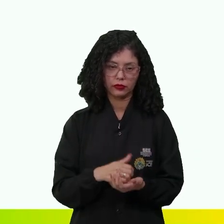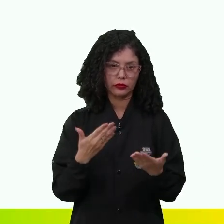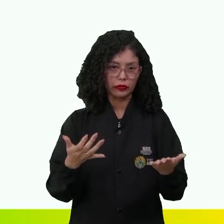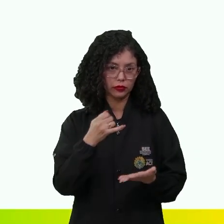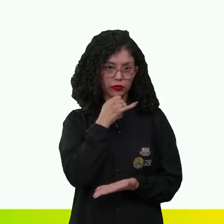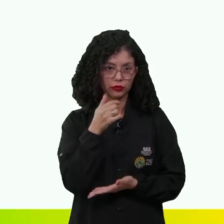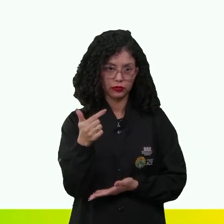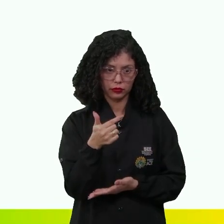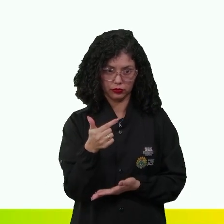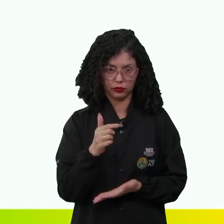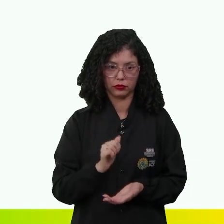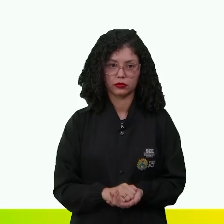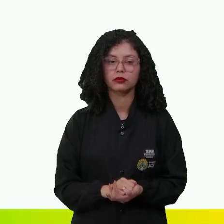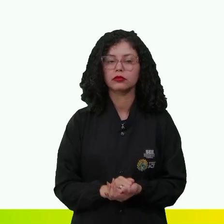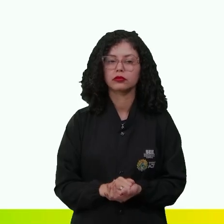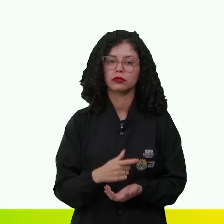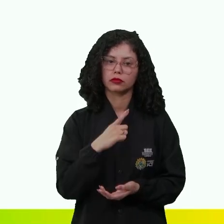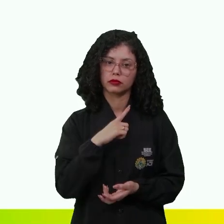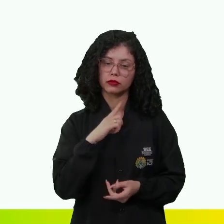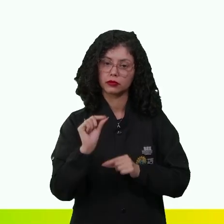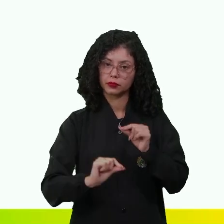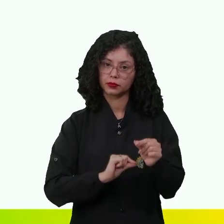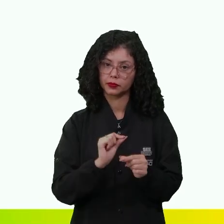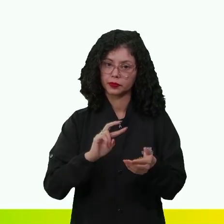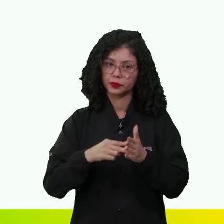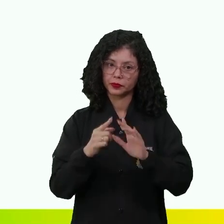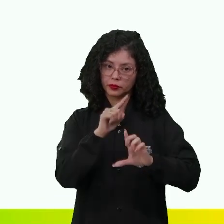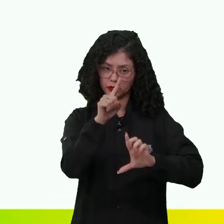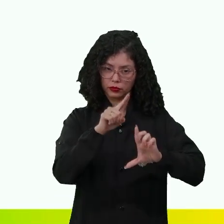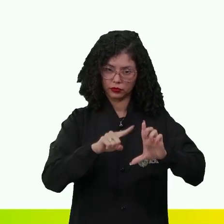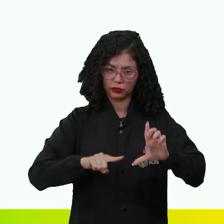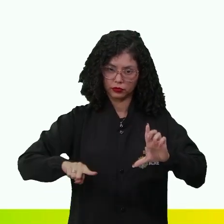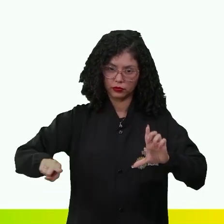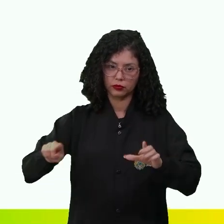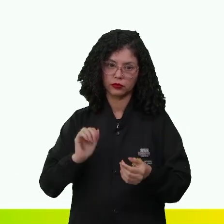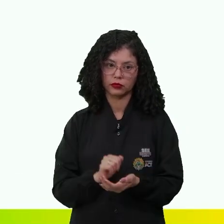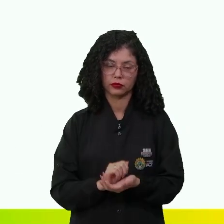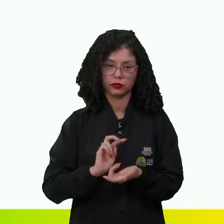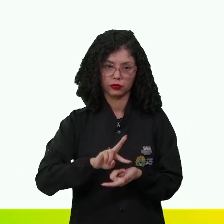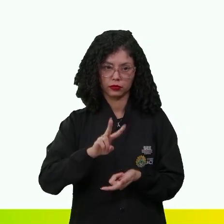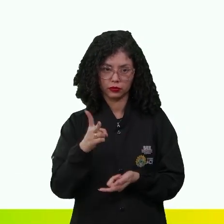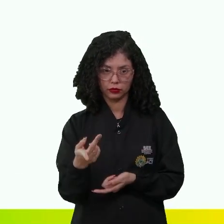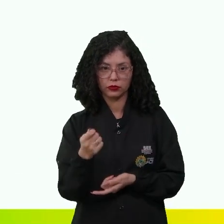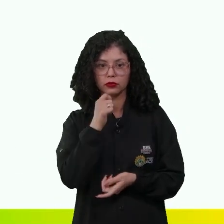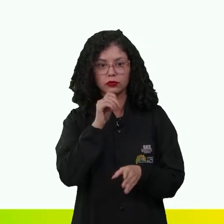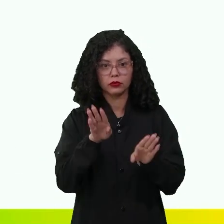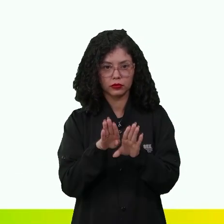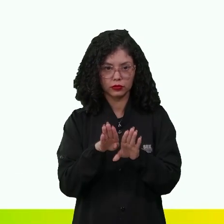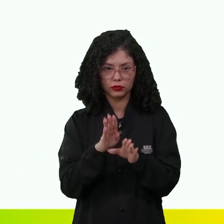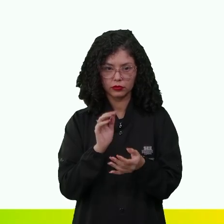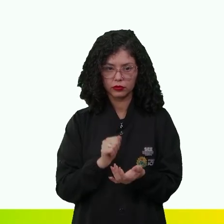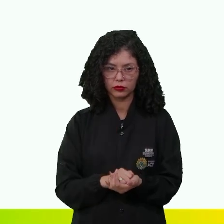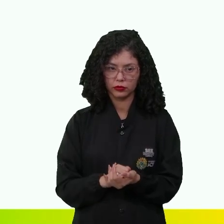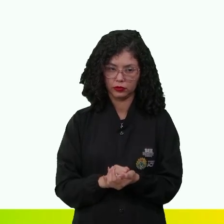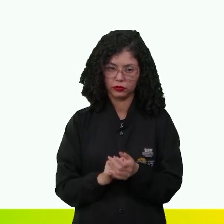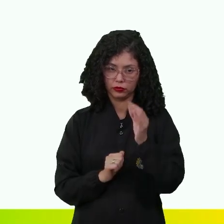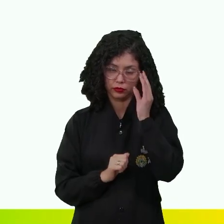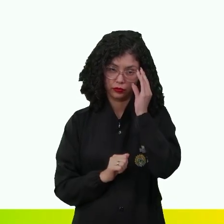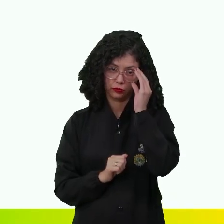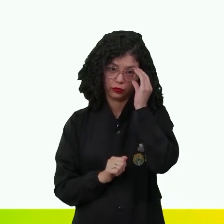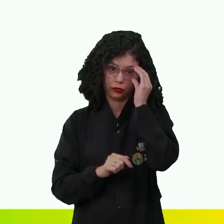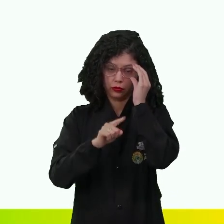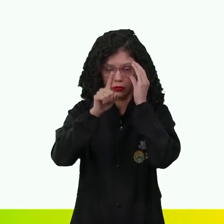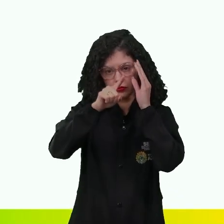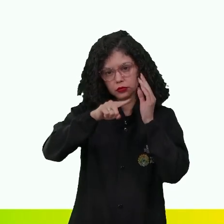ao exemplo 2, a gente vai ter esse seguinte gráfico. Em grandezas inversamente proporcionais, o gráfico é uma